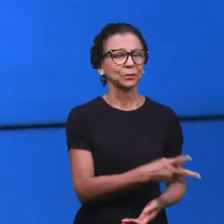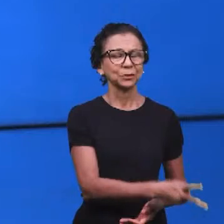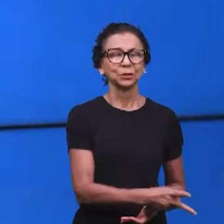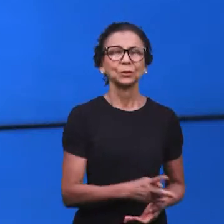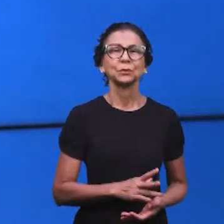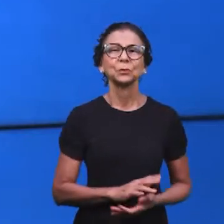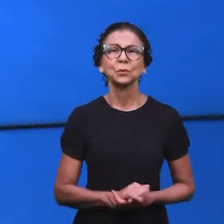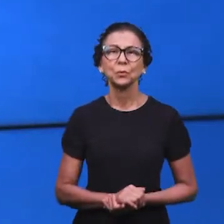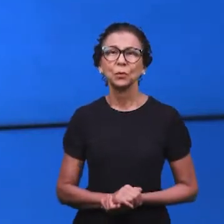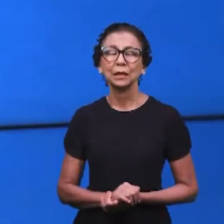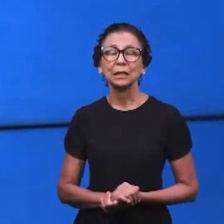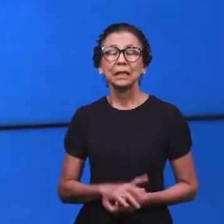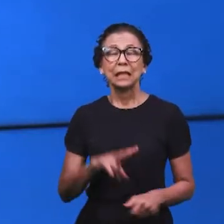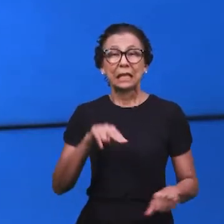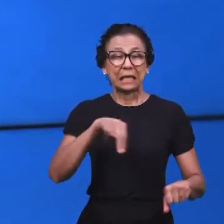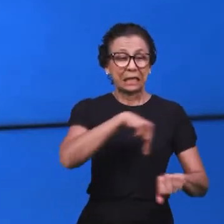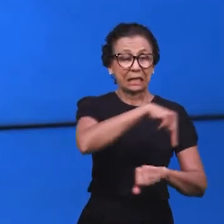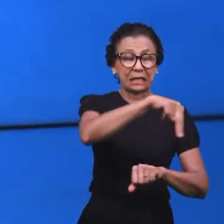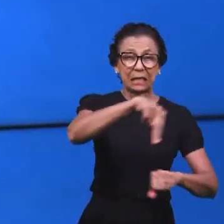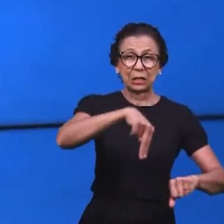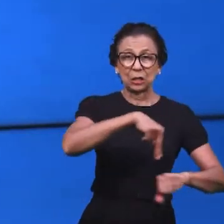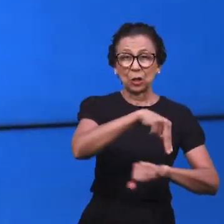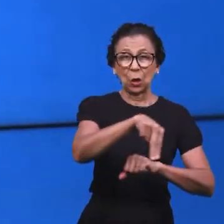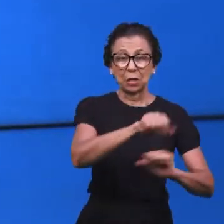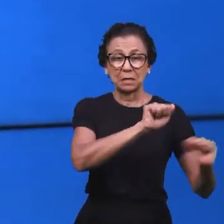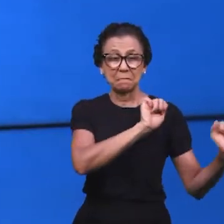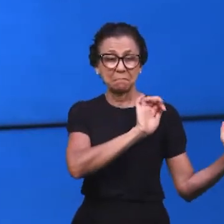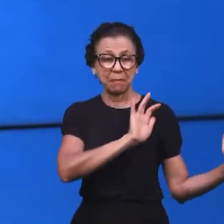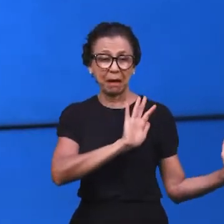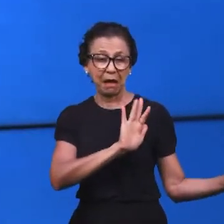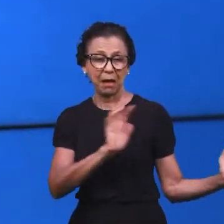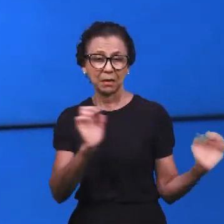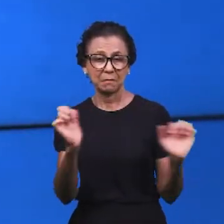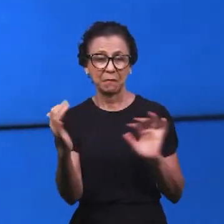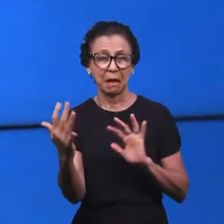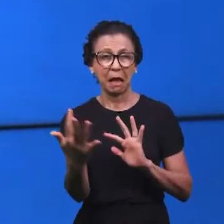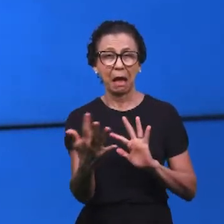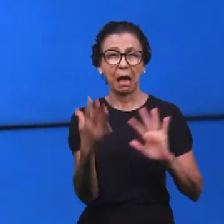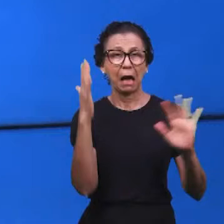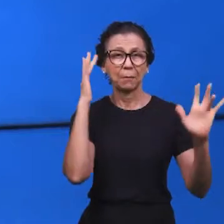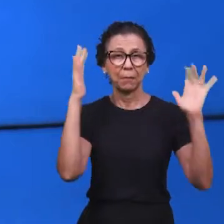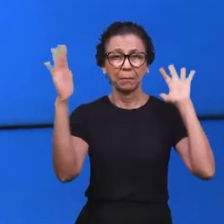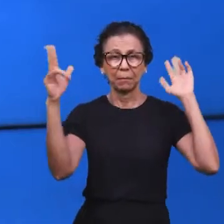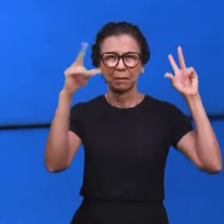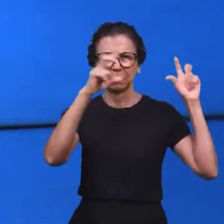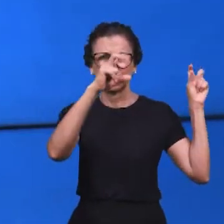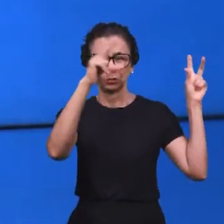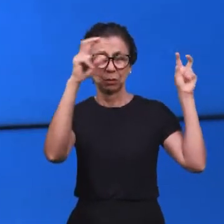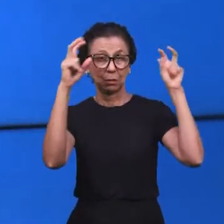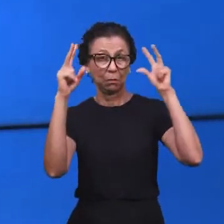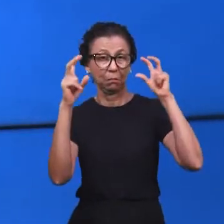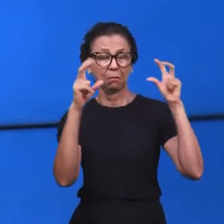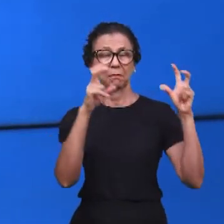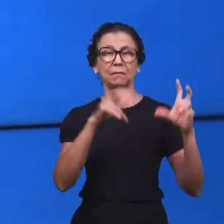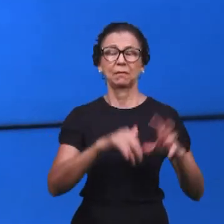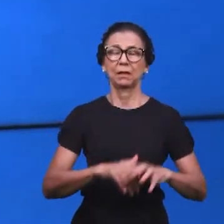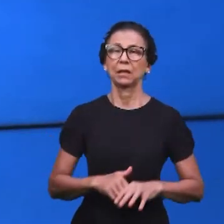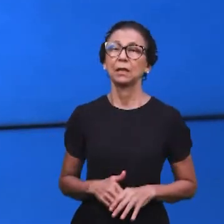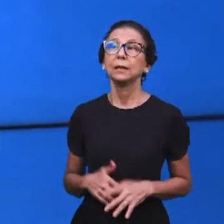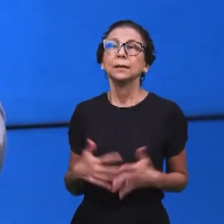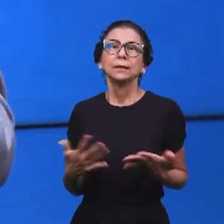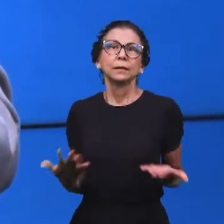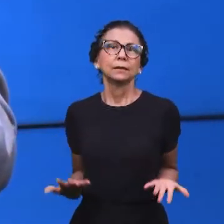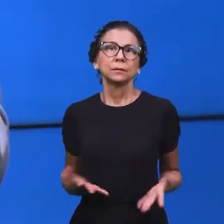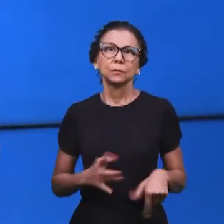as nações estão amotinadas, ali os povos imaginando coisas vãs. Mas esse é o momento, sim, que nós estamos vivendo, o momento em